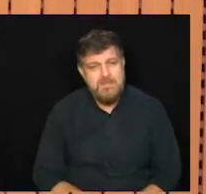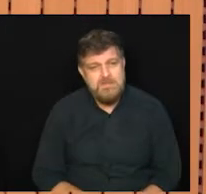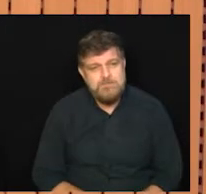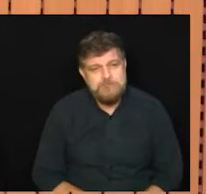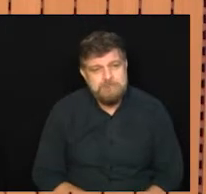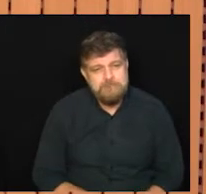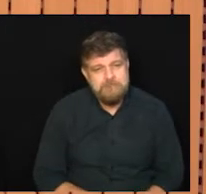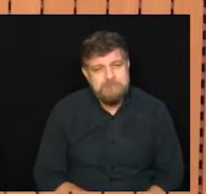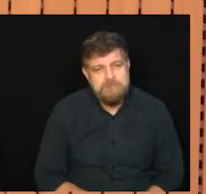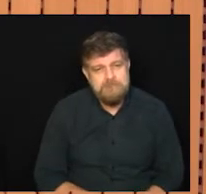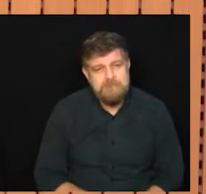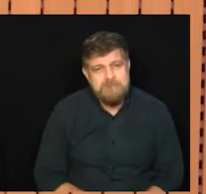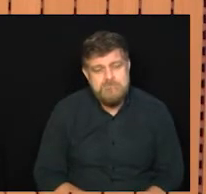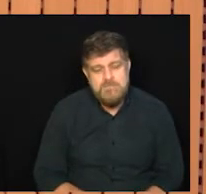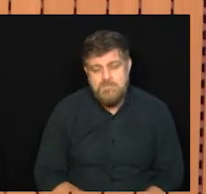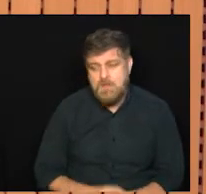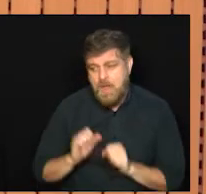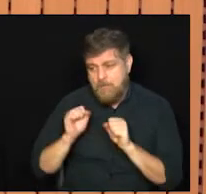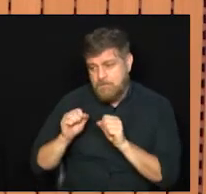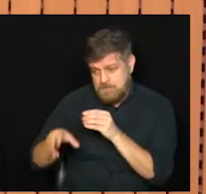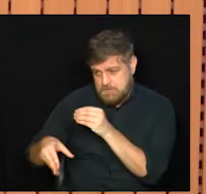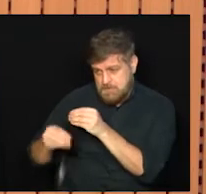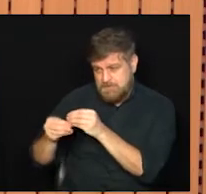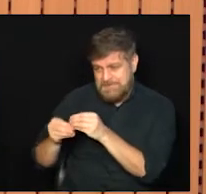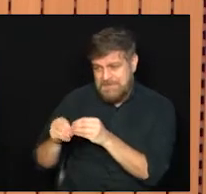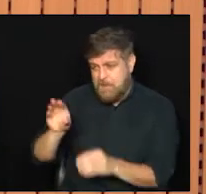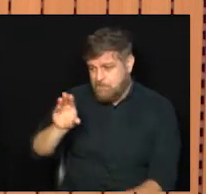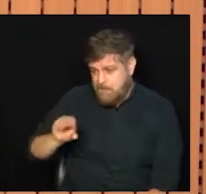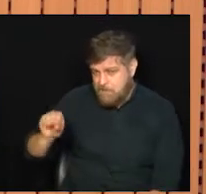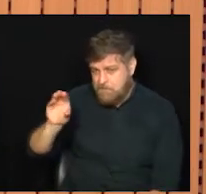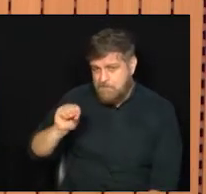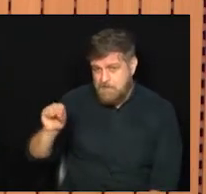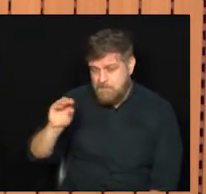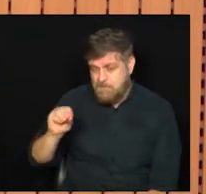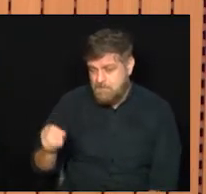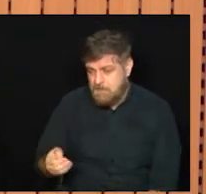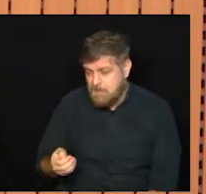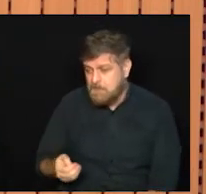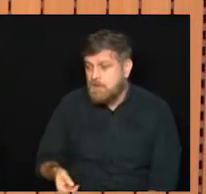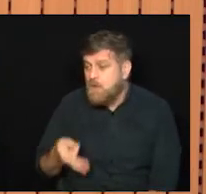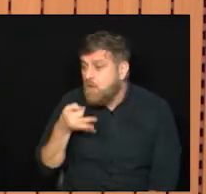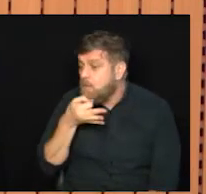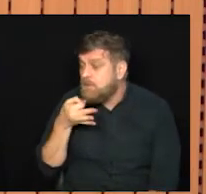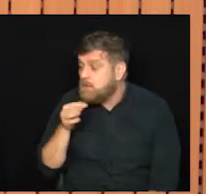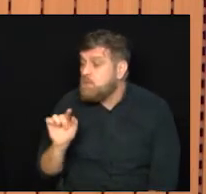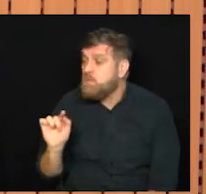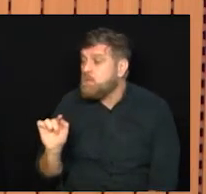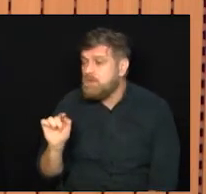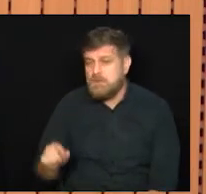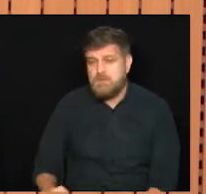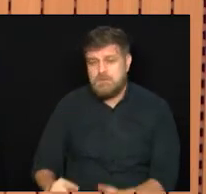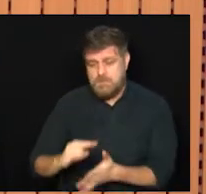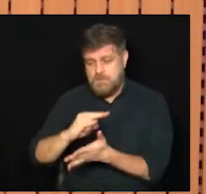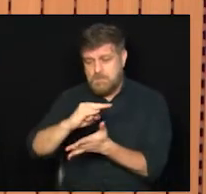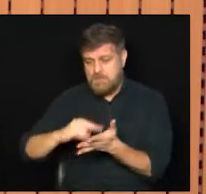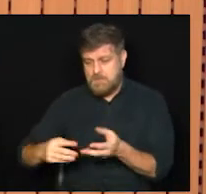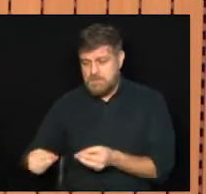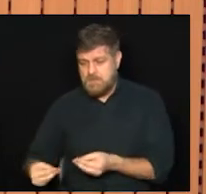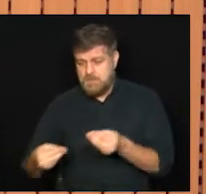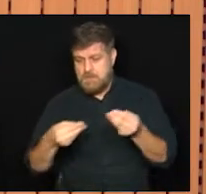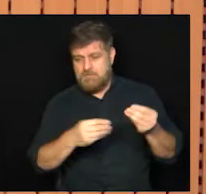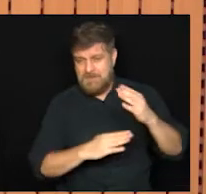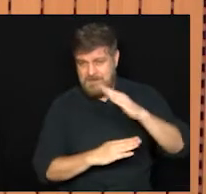mas assim, que vocês pudessem falar um pouco sobre isso e esse documento que foi entregue à Câmara, se